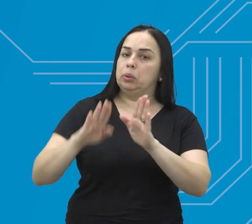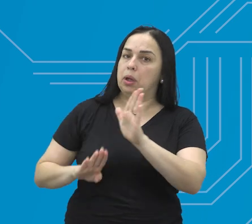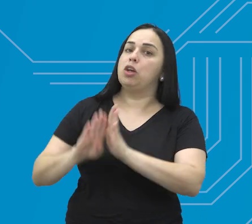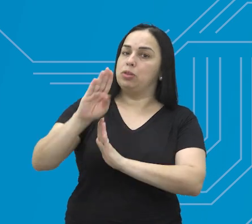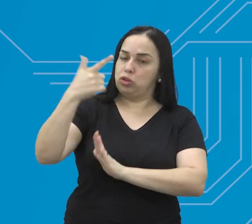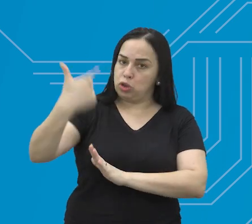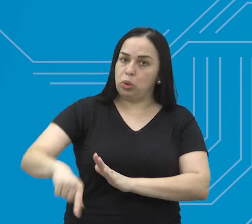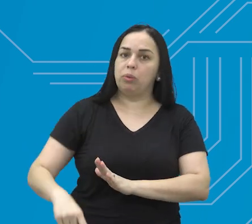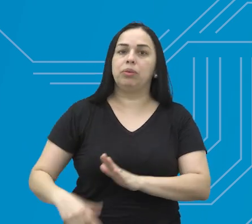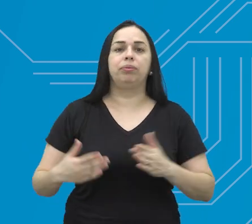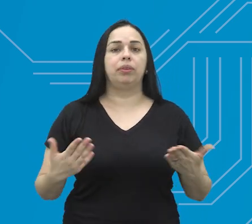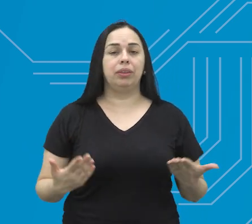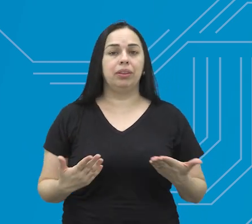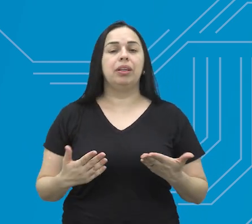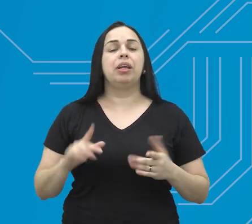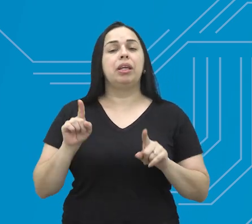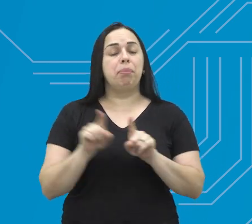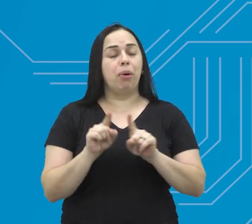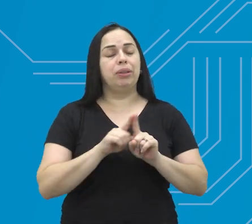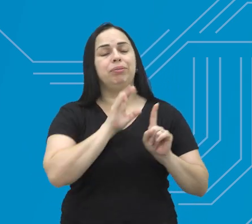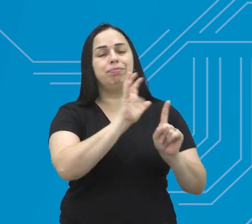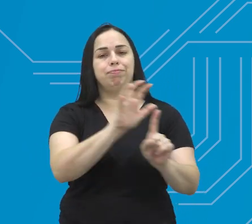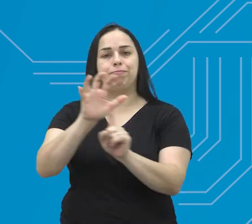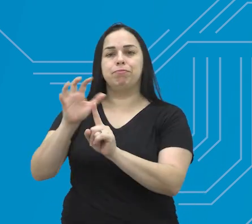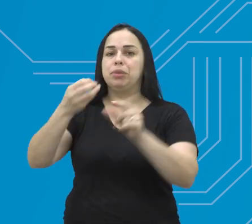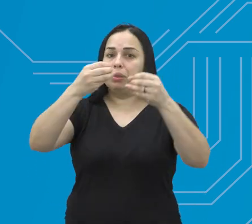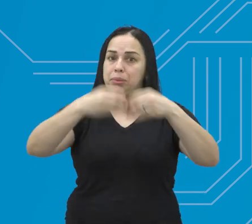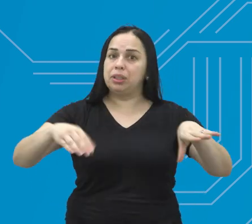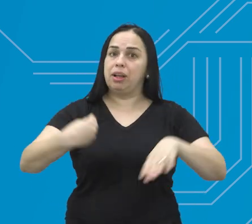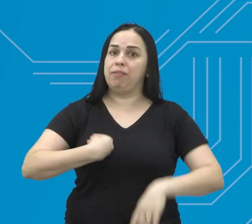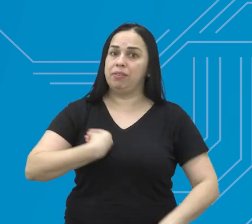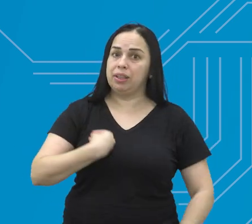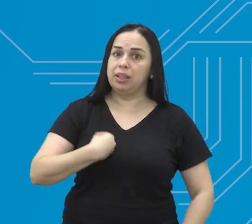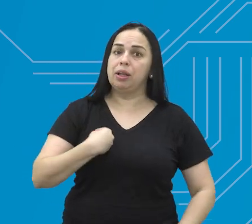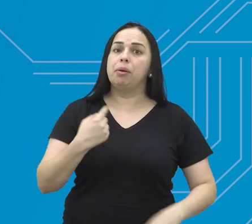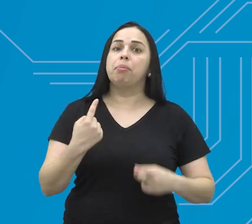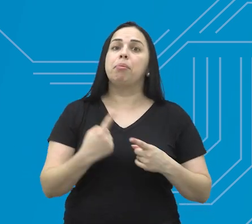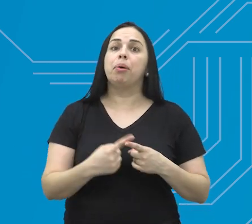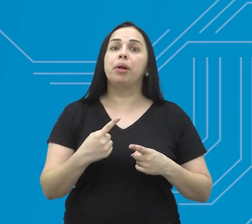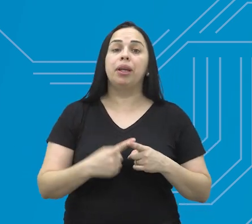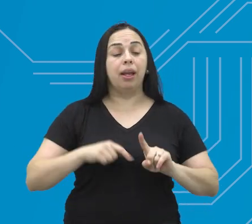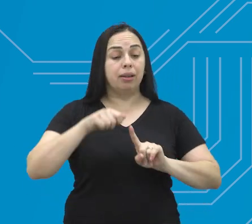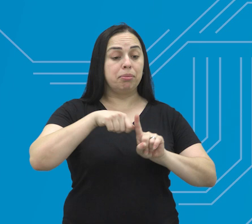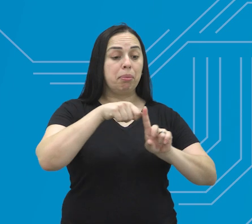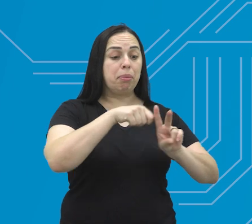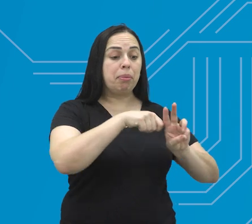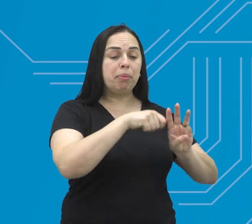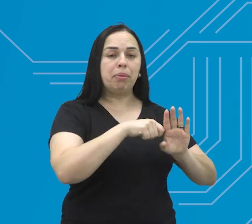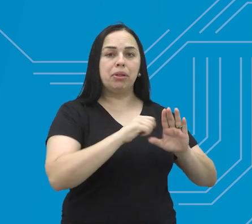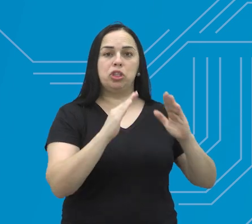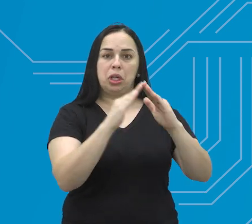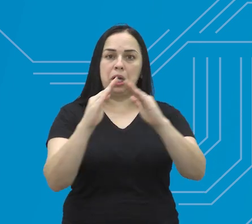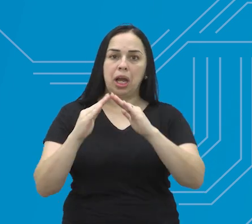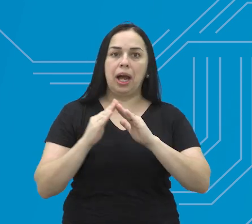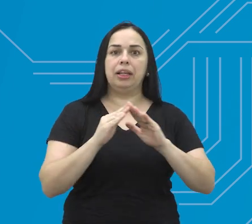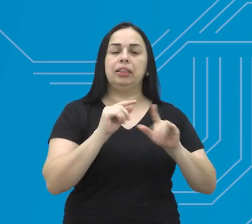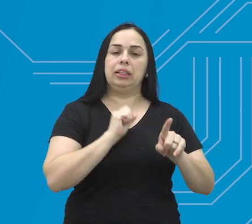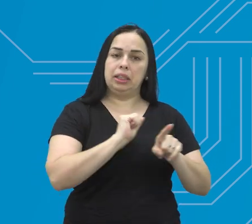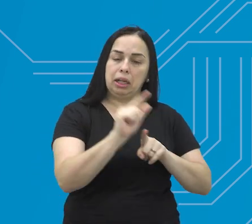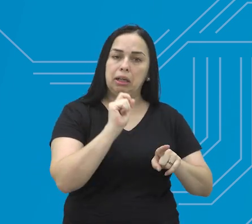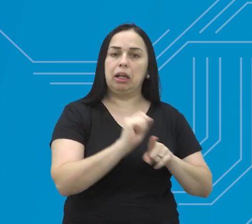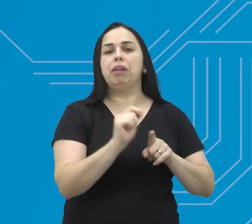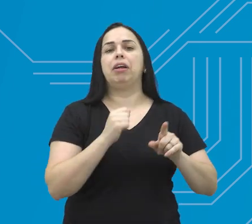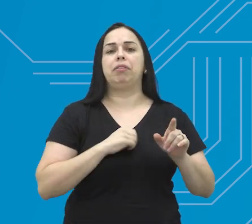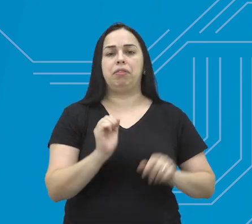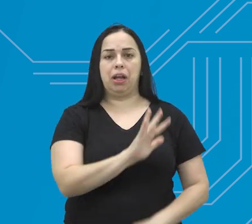meses é de mais alta. Situação que deve refletir na vida dos consumidores, já que os financiamentos